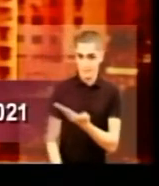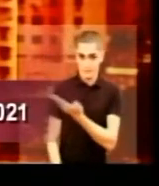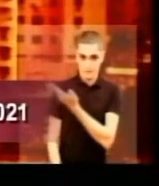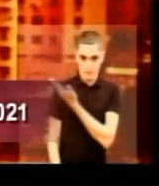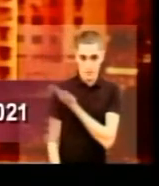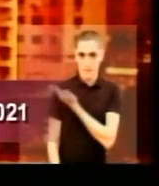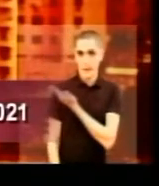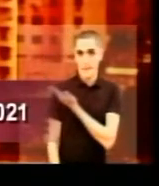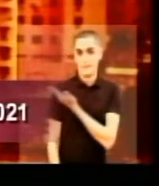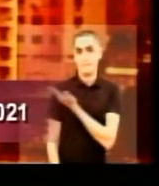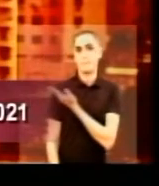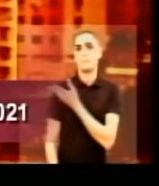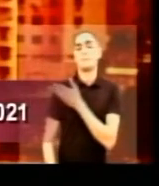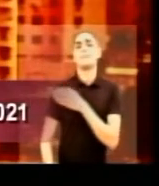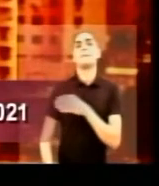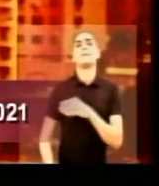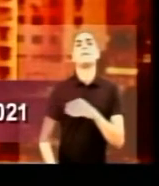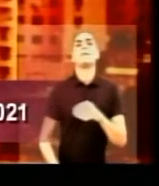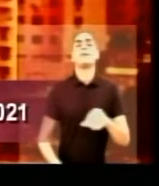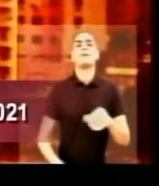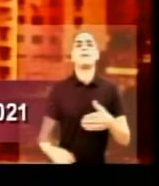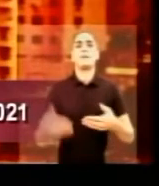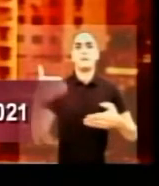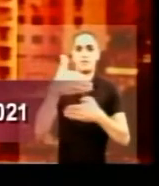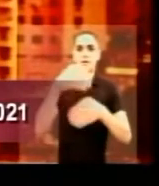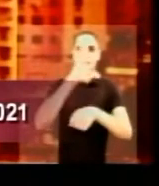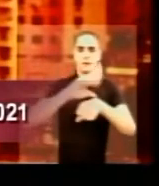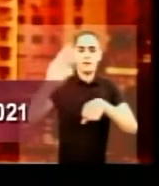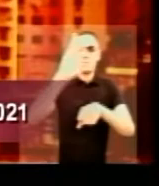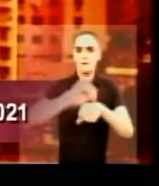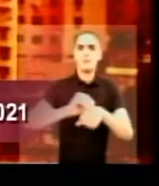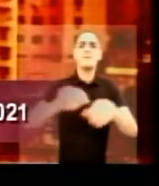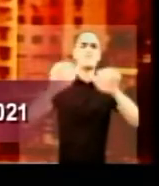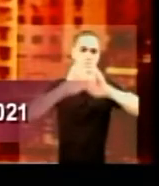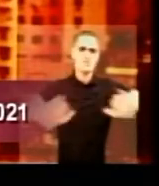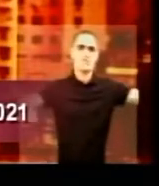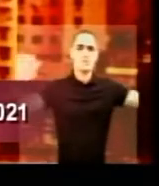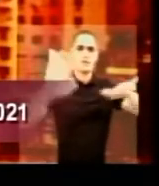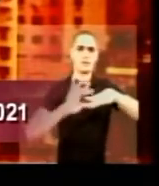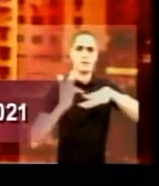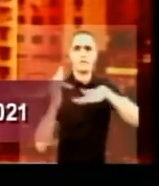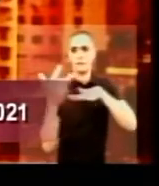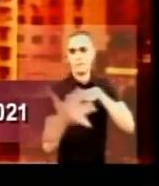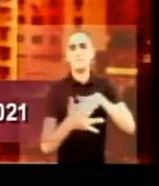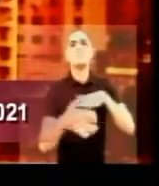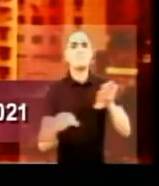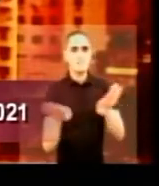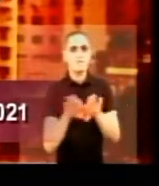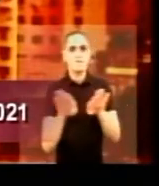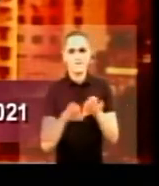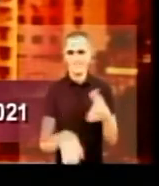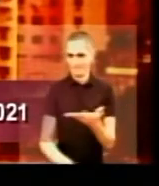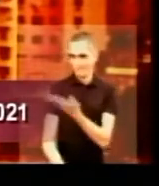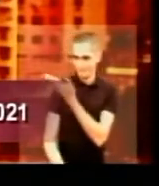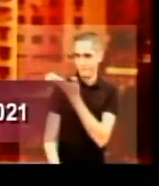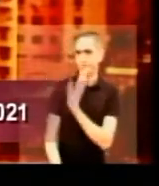disponibilizada aqui na apresentação, ela vai estar disponível nas nossas redes sociais. A gente vai ter uma deliberação também,